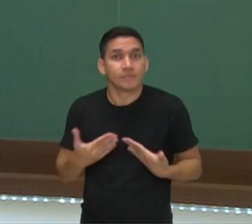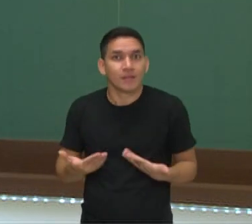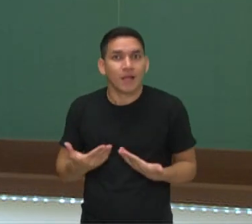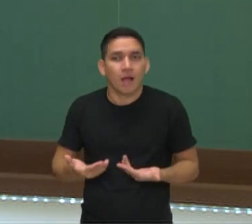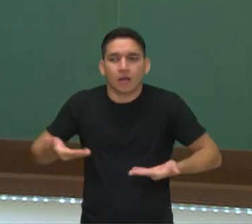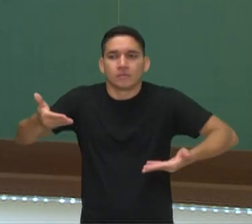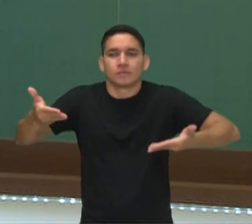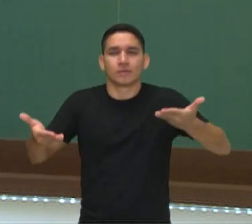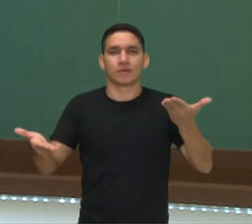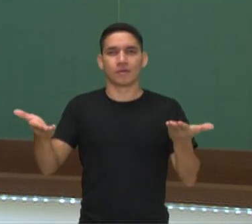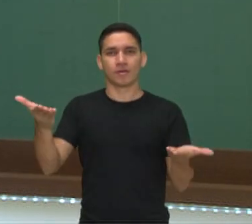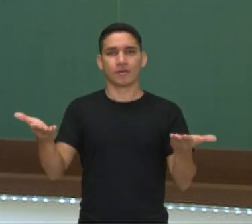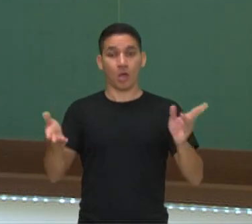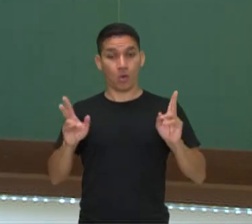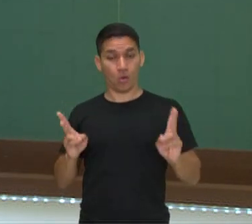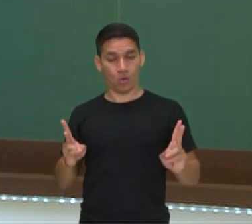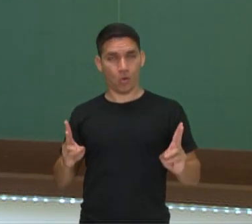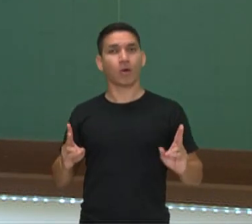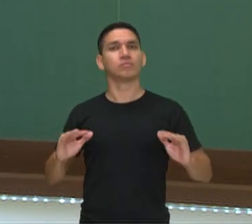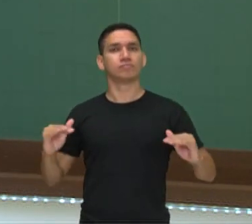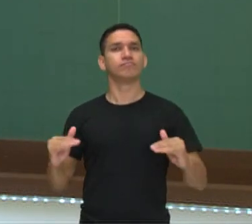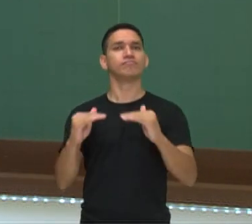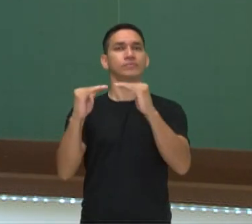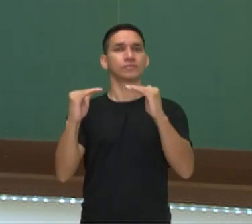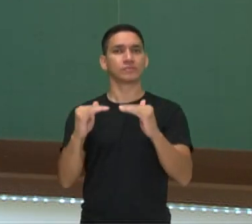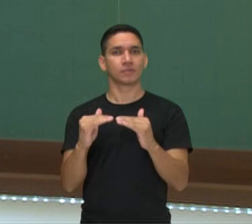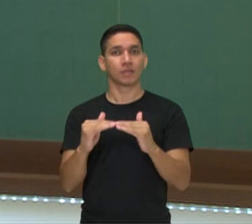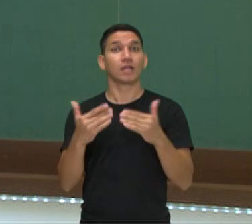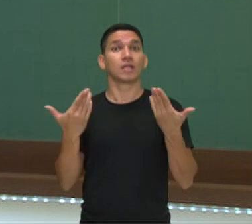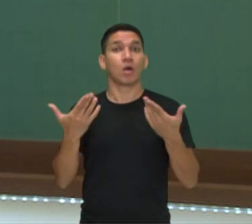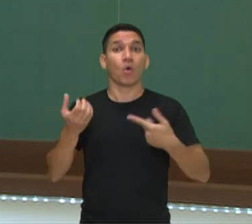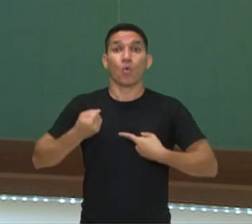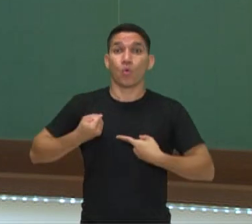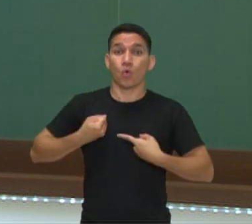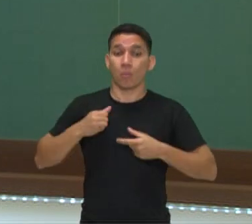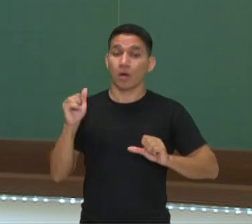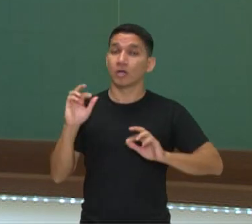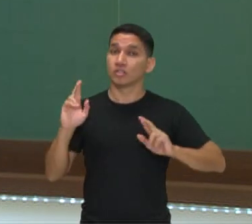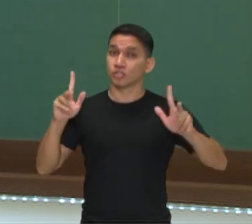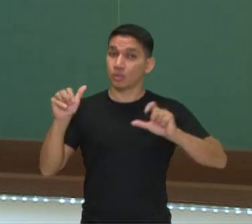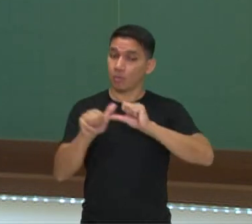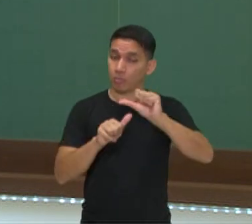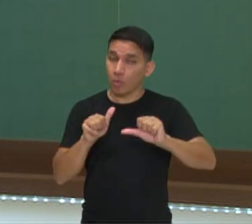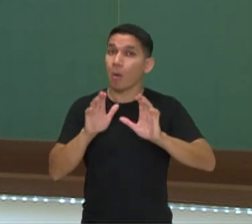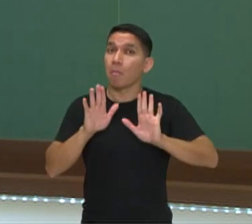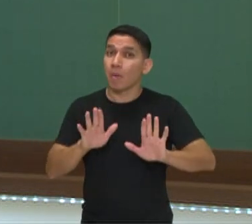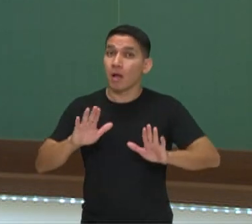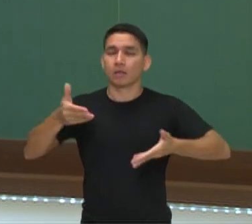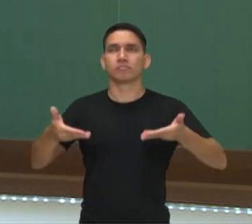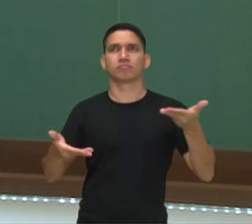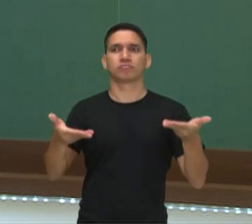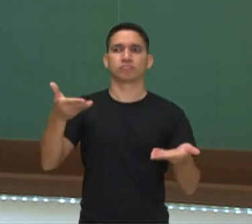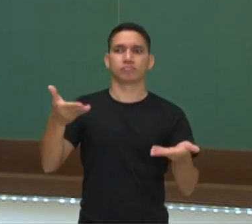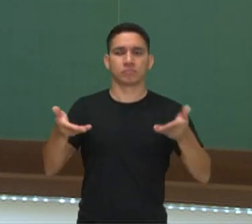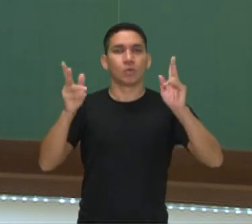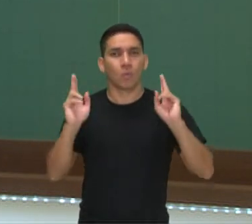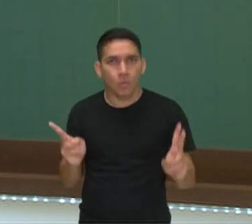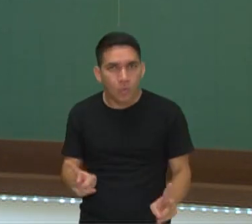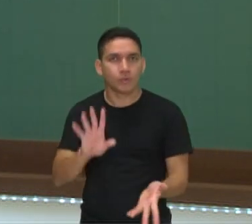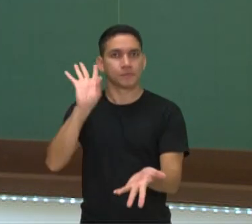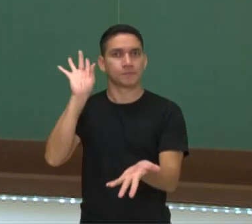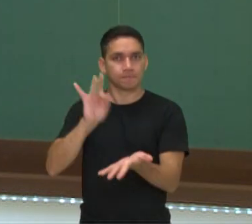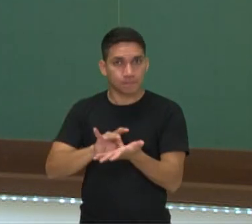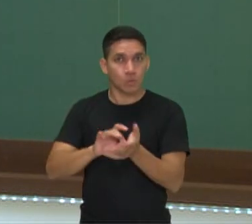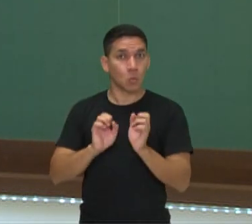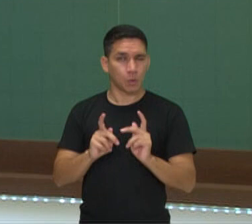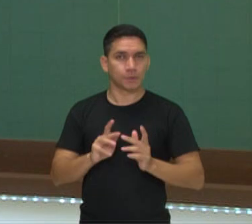se mantém. Repare nisso, os números eles mudam, mas a igualdade se mantém verdadeira, tá bom?